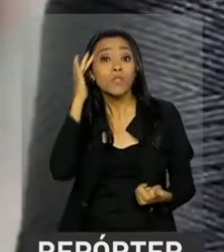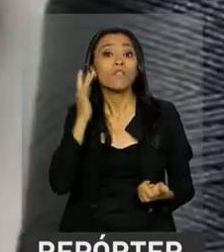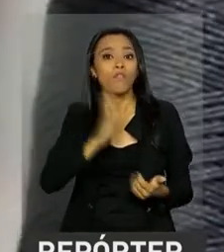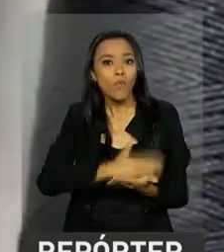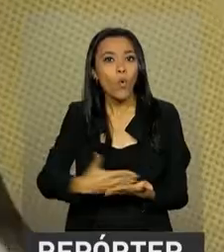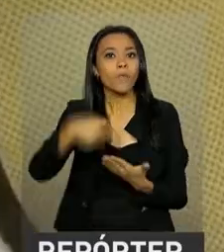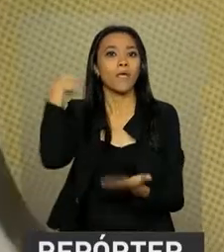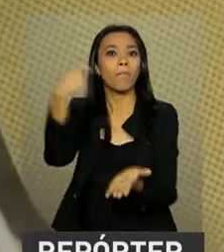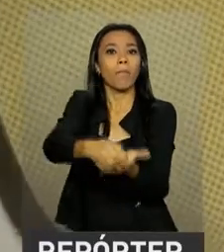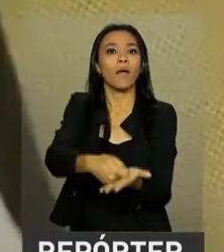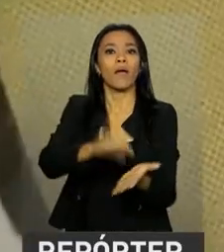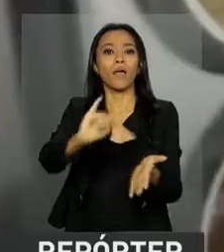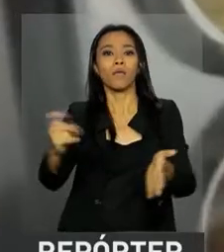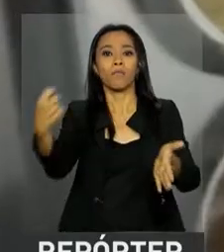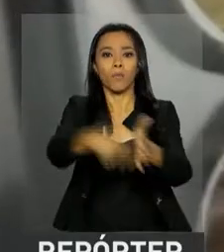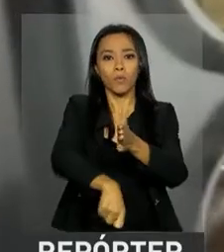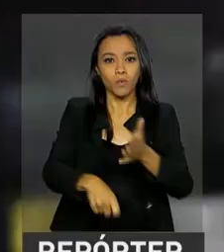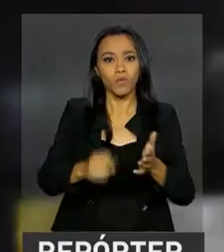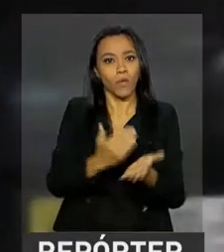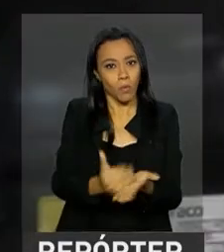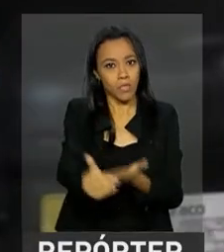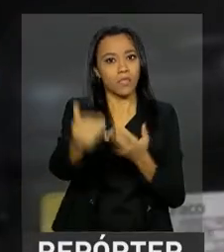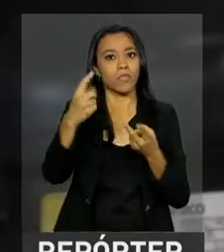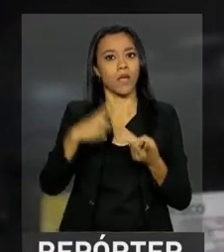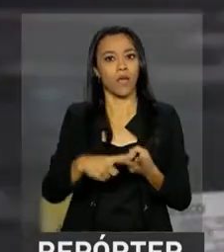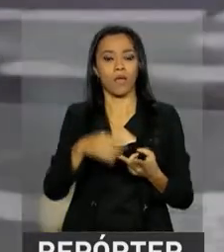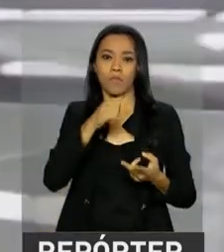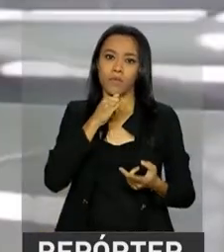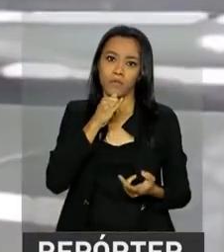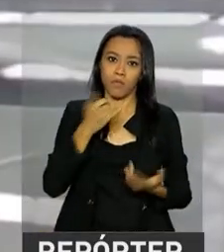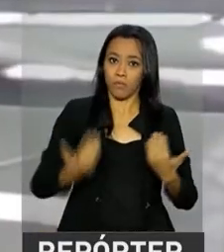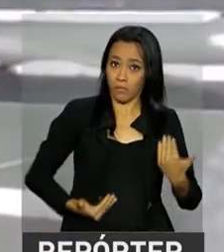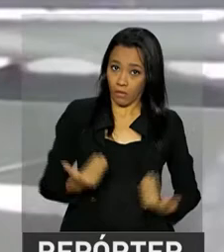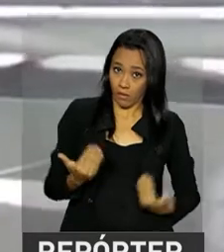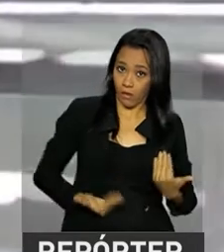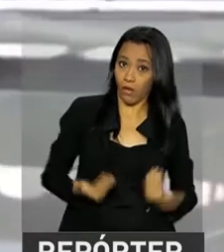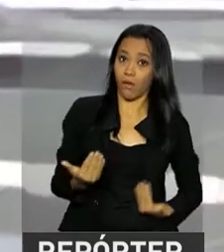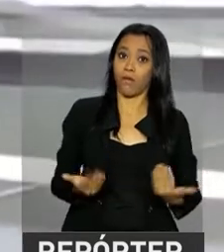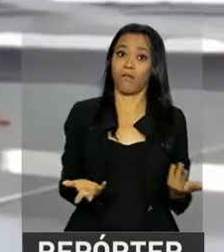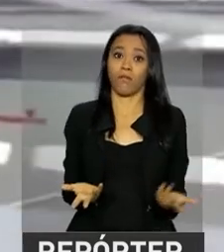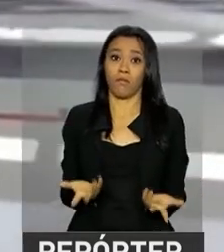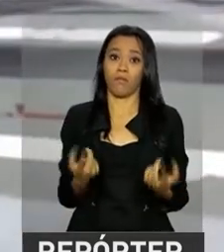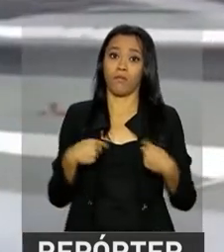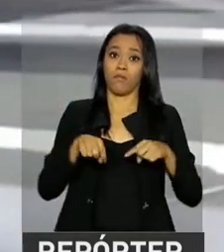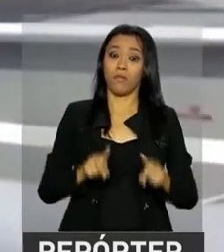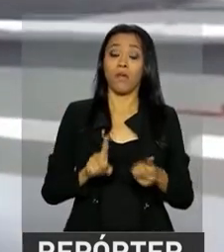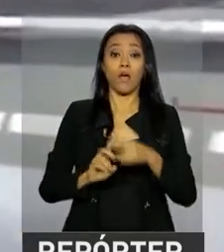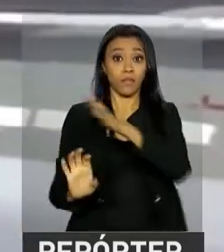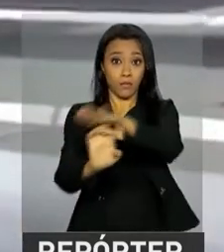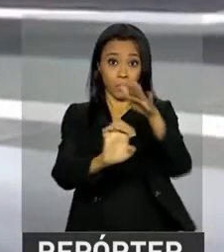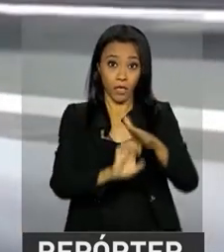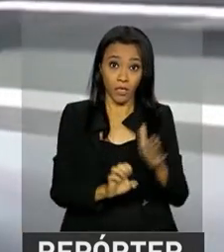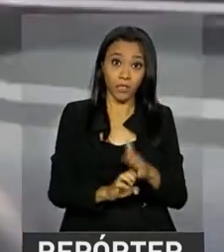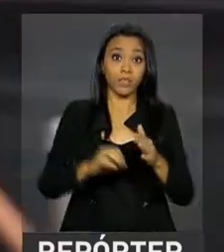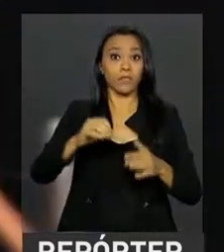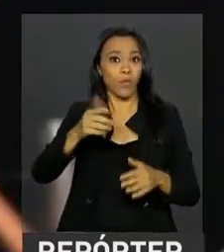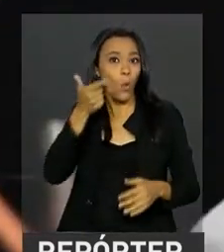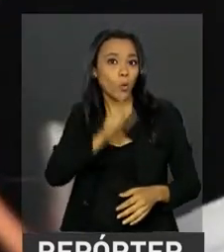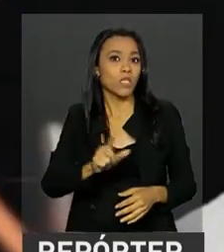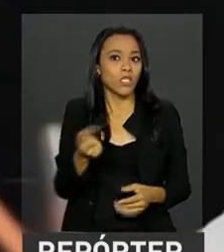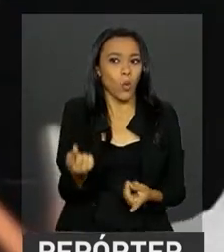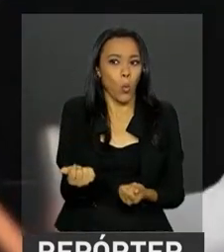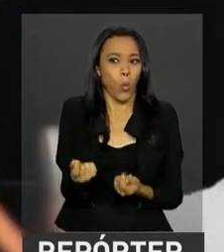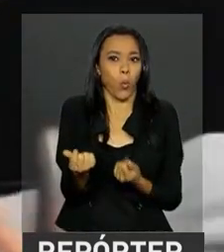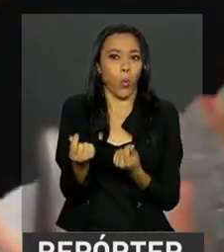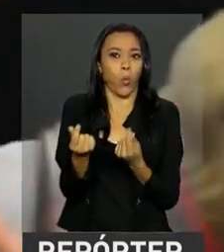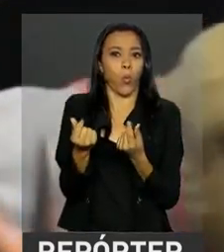imposto a um empregado na empresa de trabalhar os caixas e transitem no entanto para pagar impostos